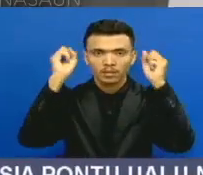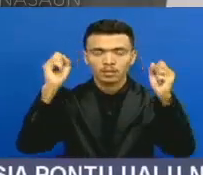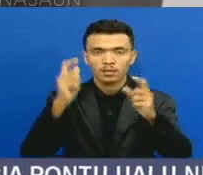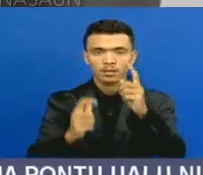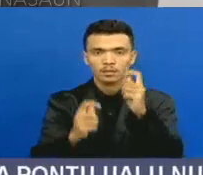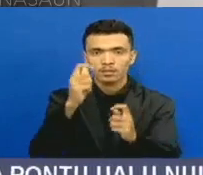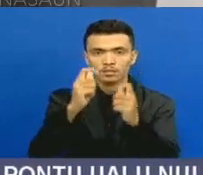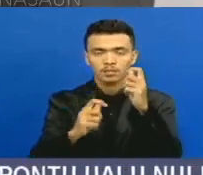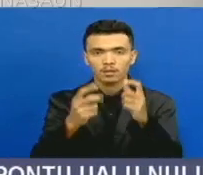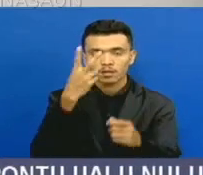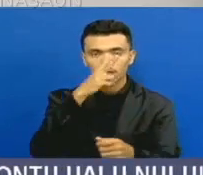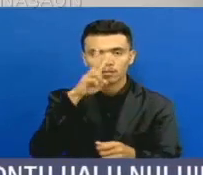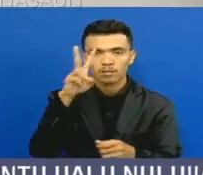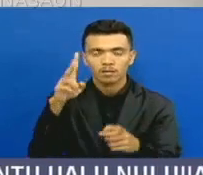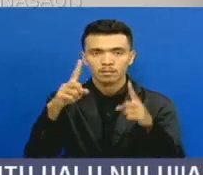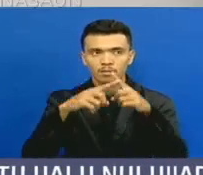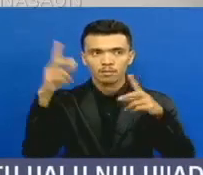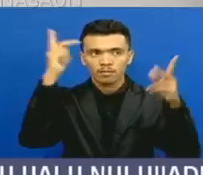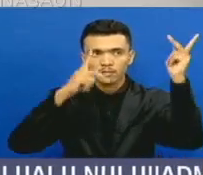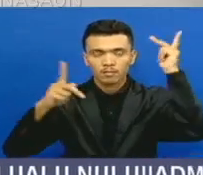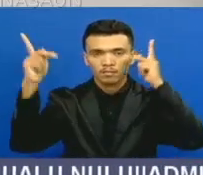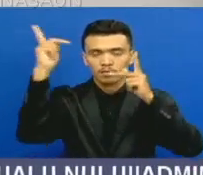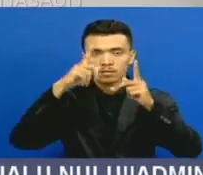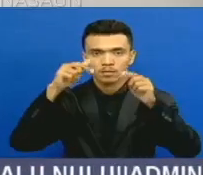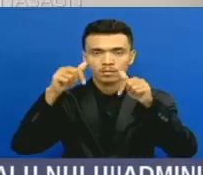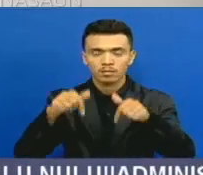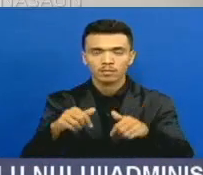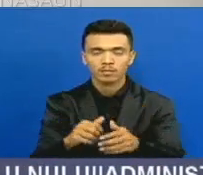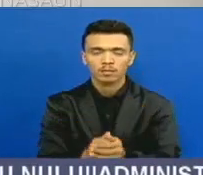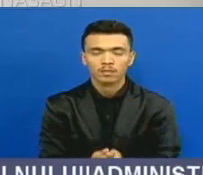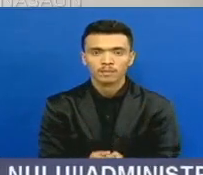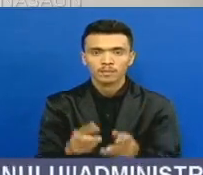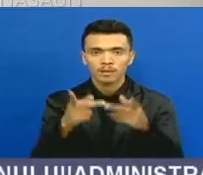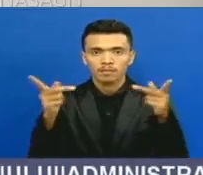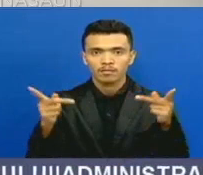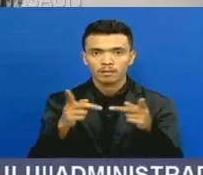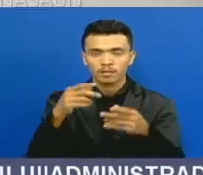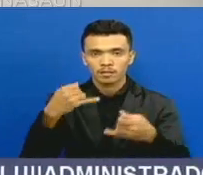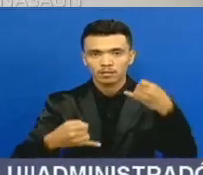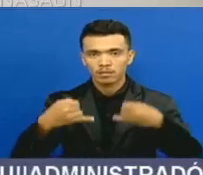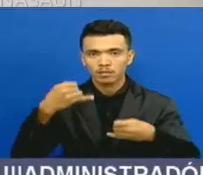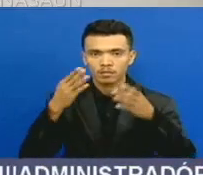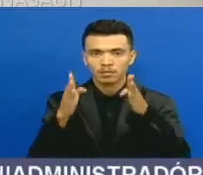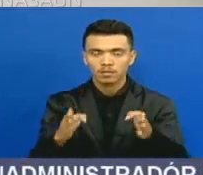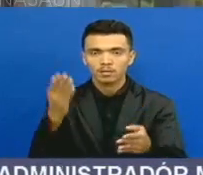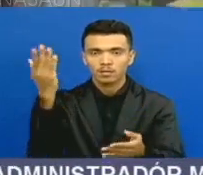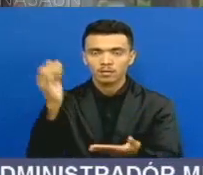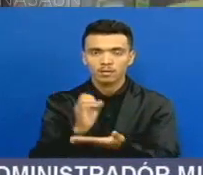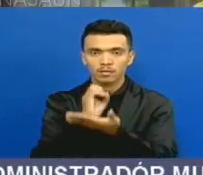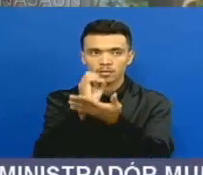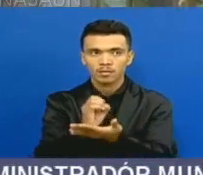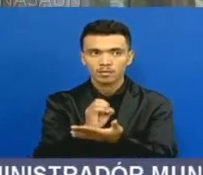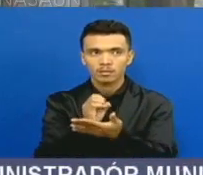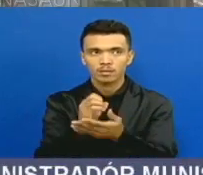a tu toma atenção ba preocupação hirakne entretanto Fatim ba juiza sira tribunal distrital Oikusi e a